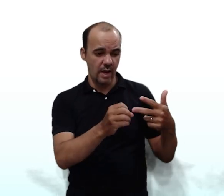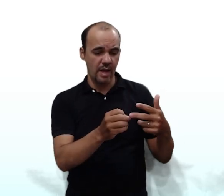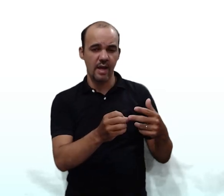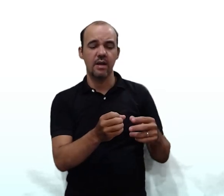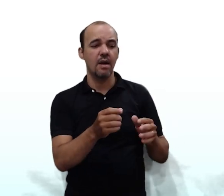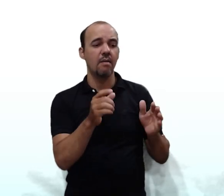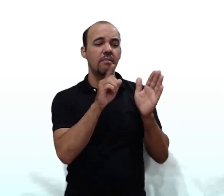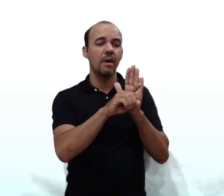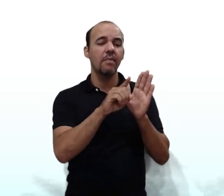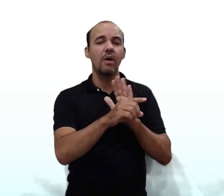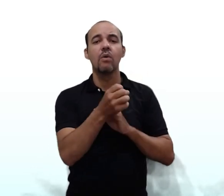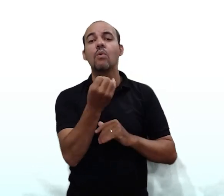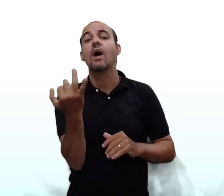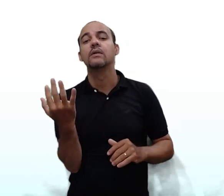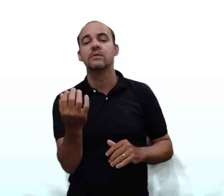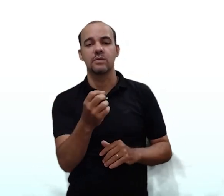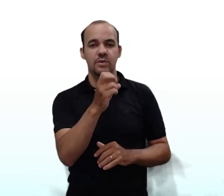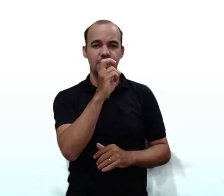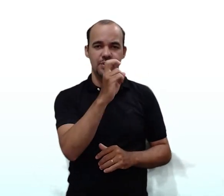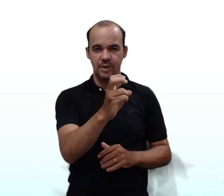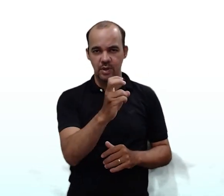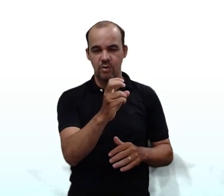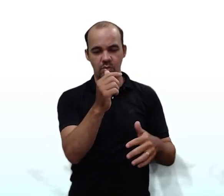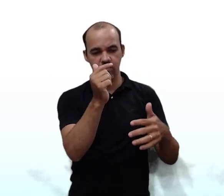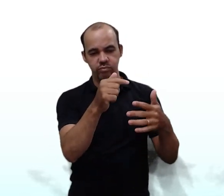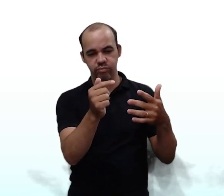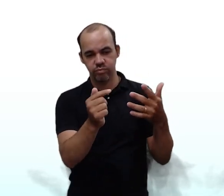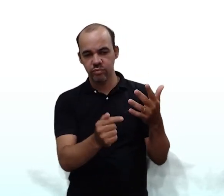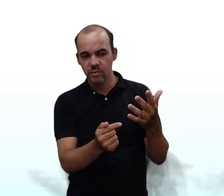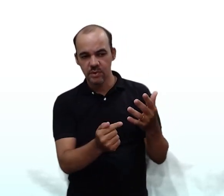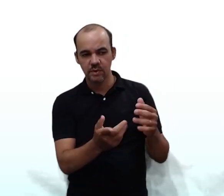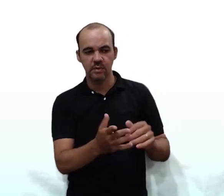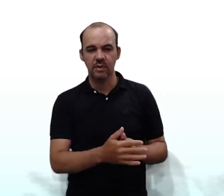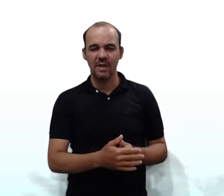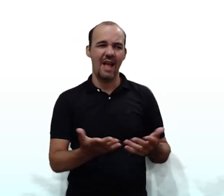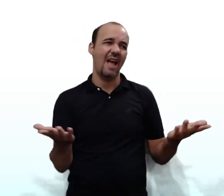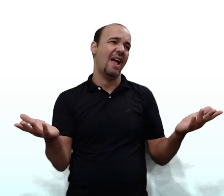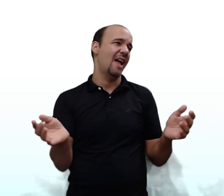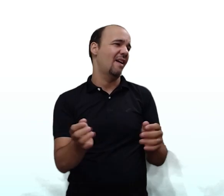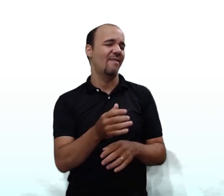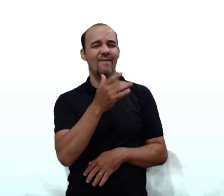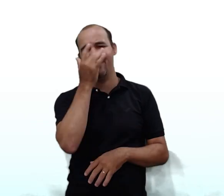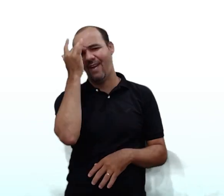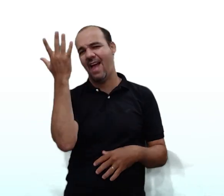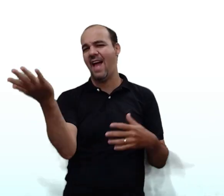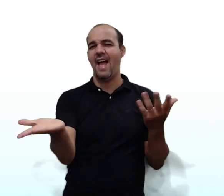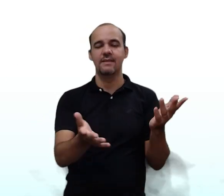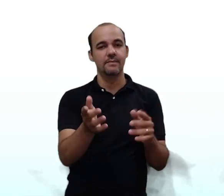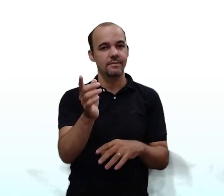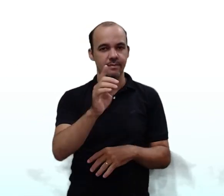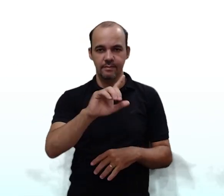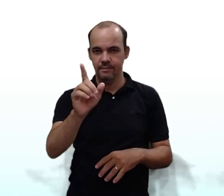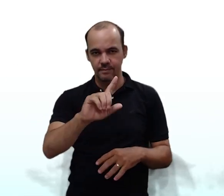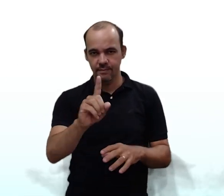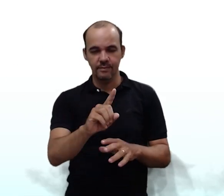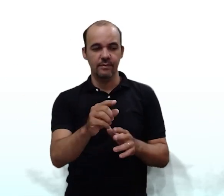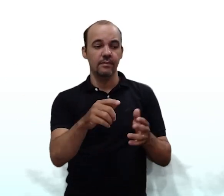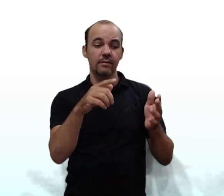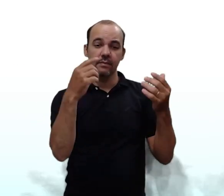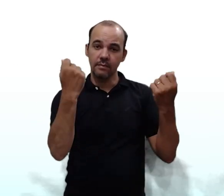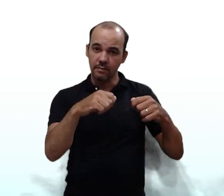5 questões ali de língua estrangeira. Mas aí, outra coisa, o aluno já para e diz, Rafa, só 5 questões, então significa dizer que